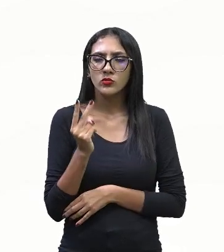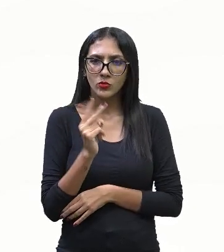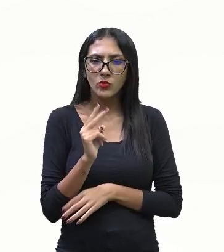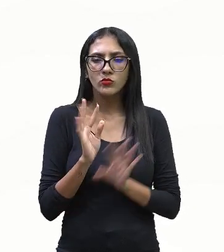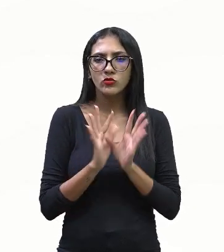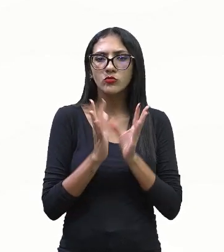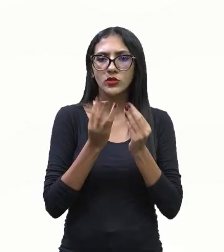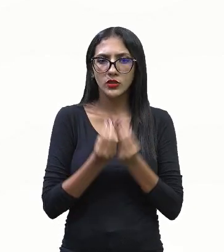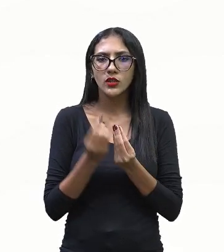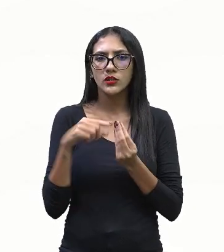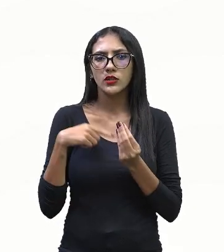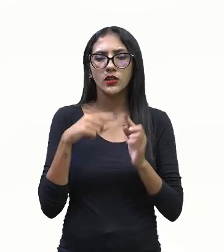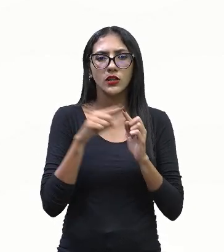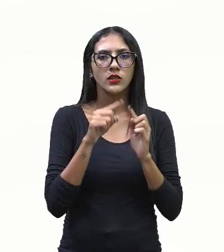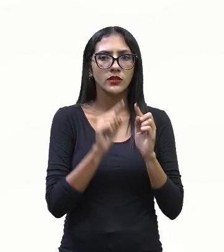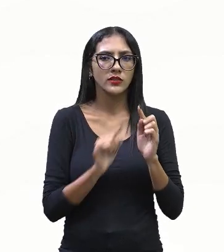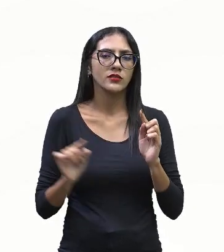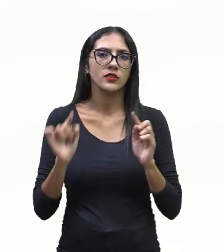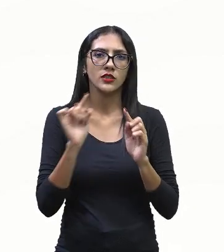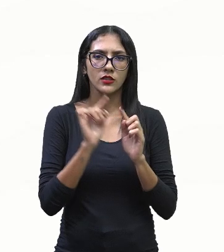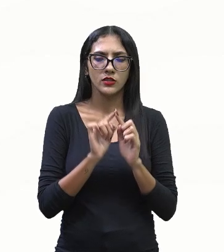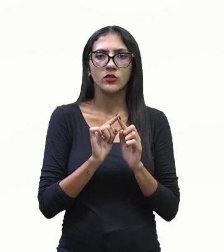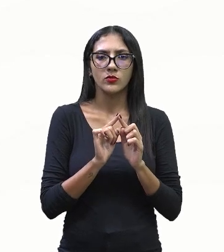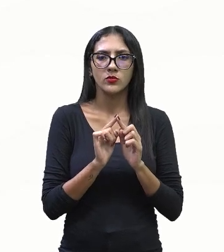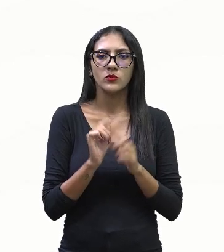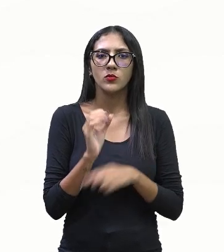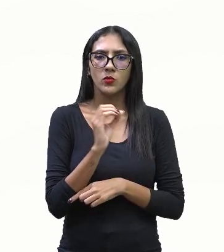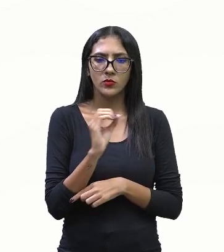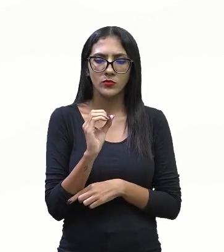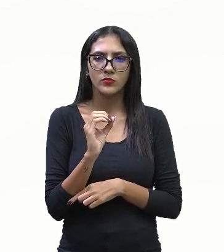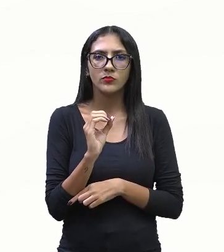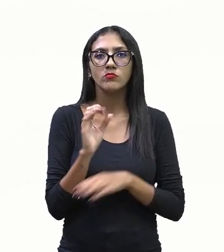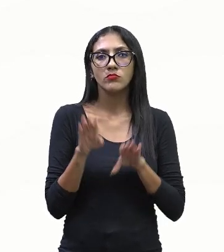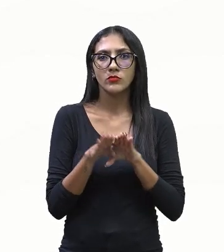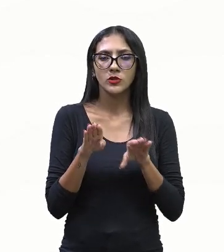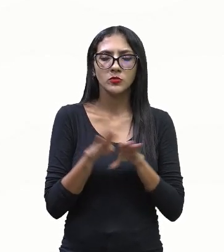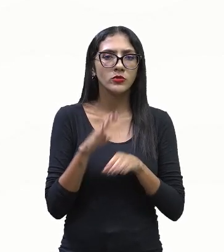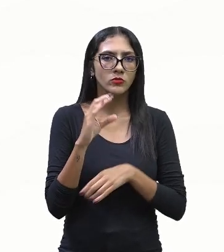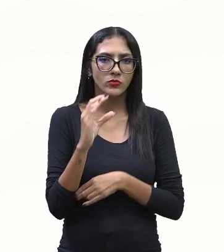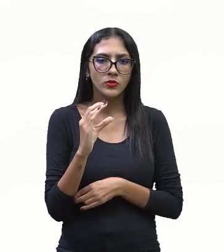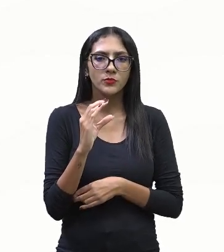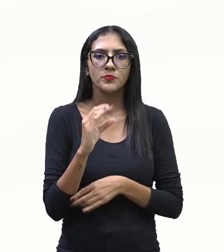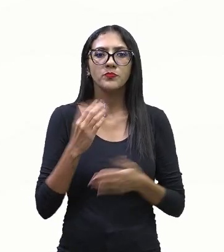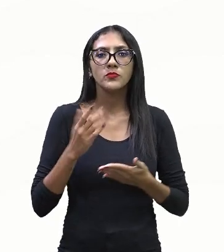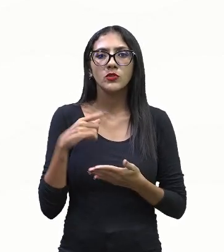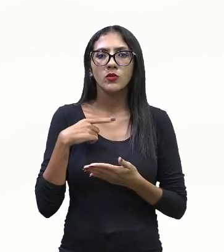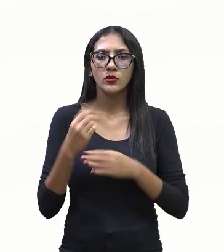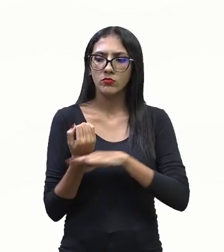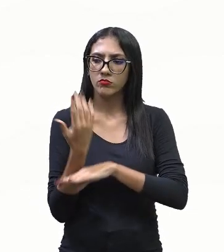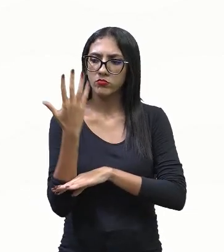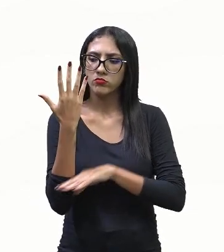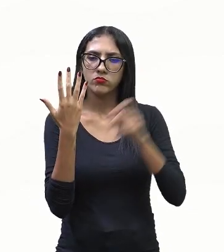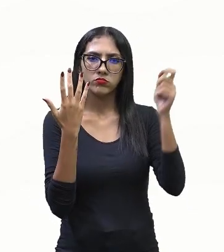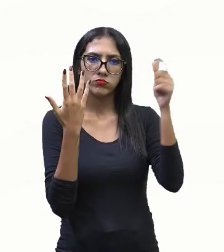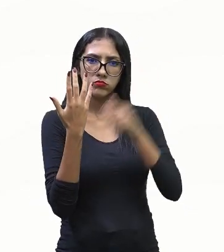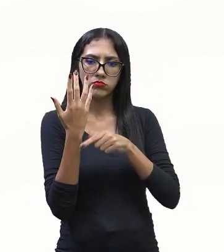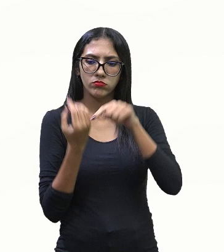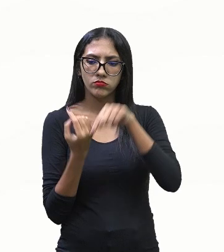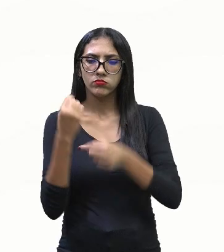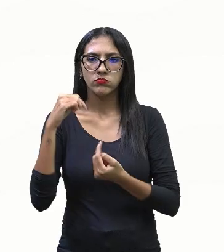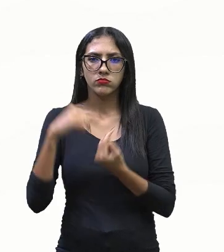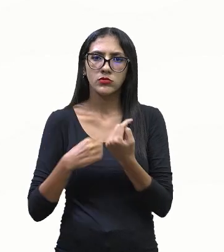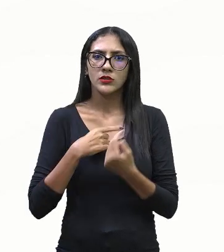no ciclo do oxigênio, né? E também do carbono, tá? Então, a fotossíntese está presente tanto no ciclo do